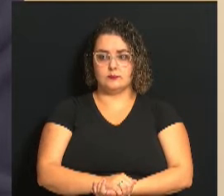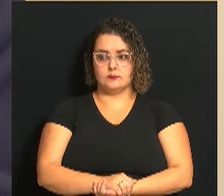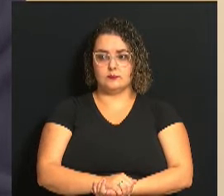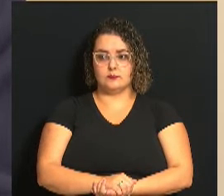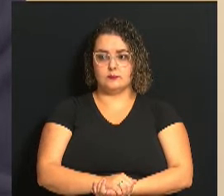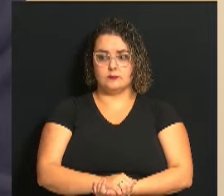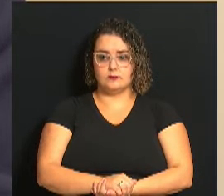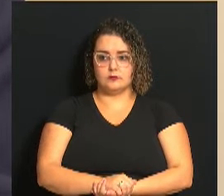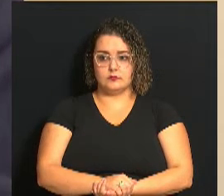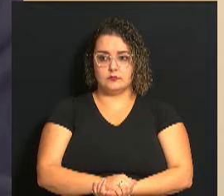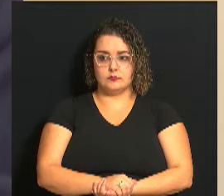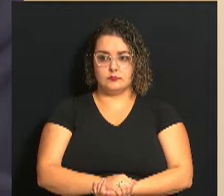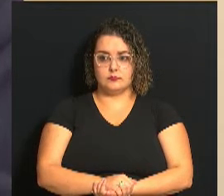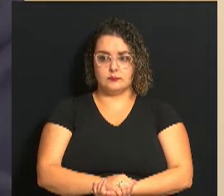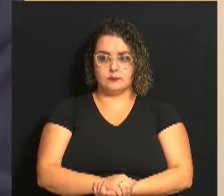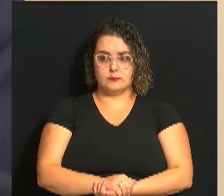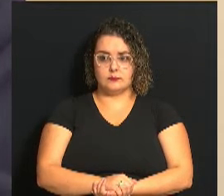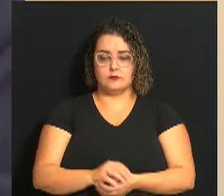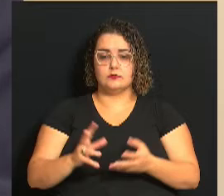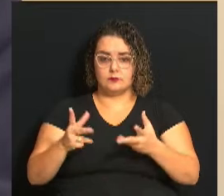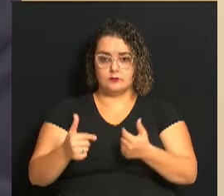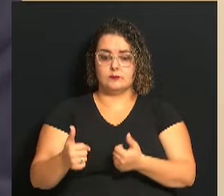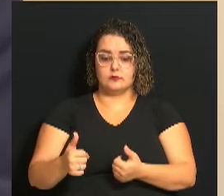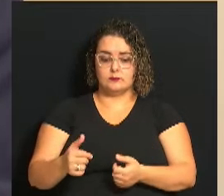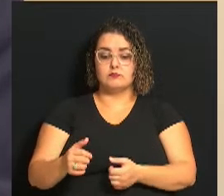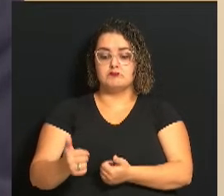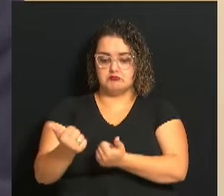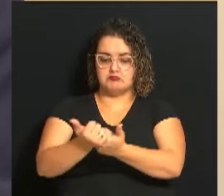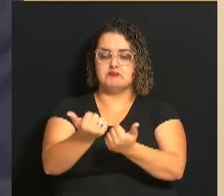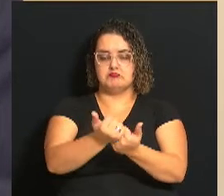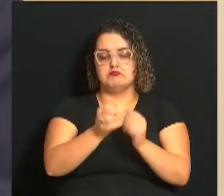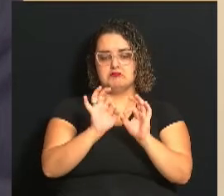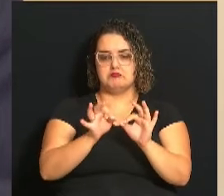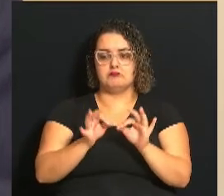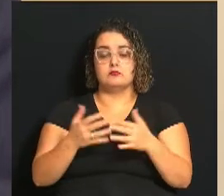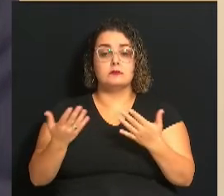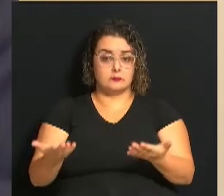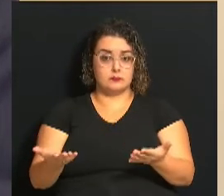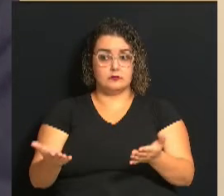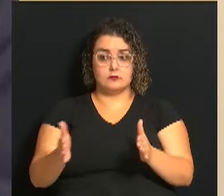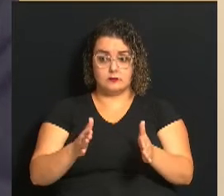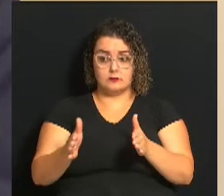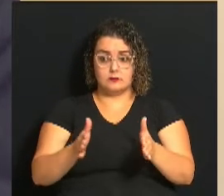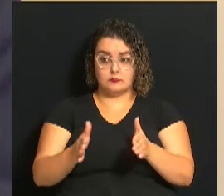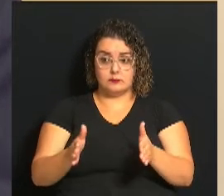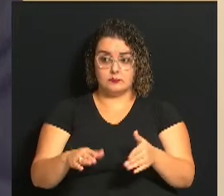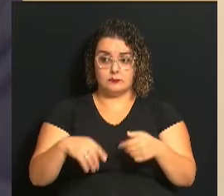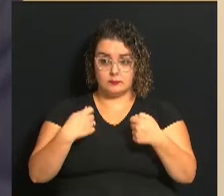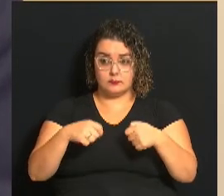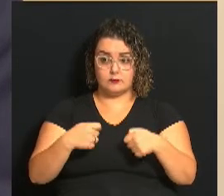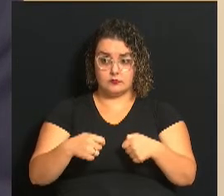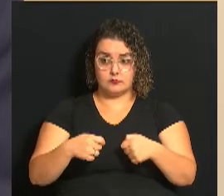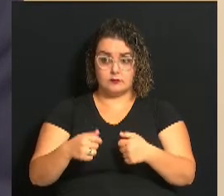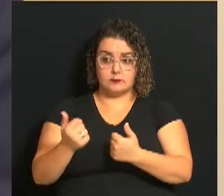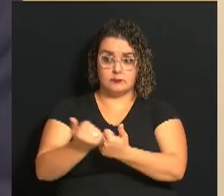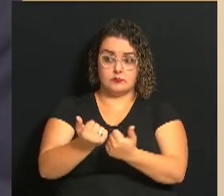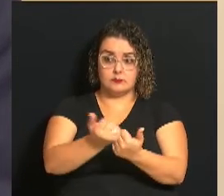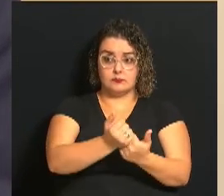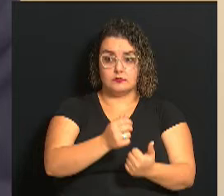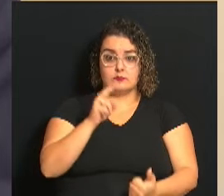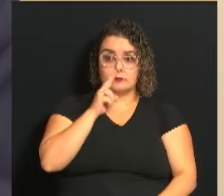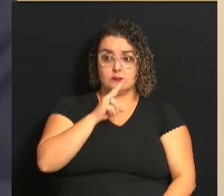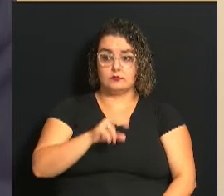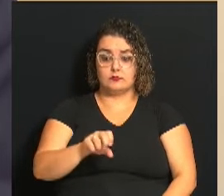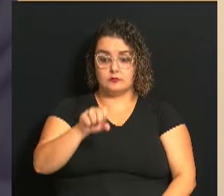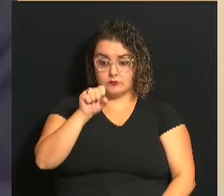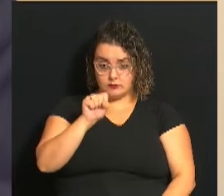150, todos eles foram preenchidos. Mas, atualmente, nós temos a necessidade de preenchimento imediato de 8